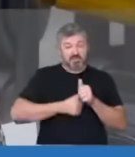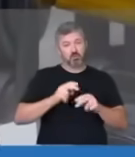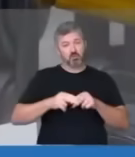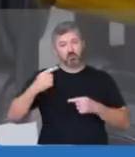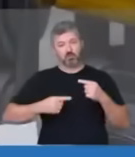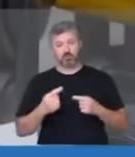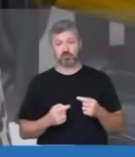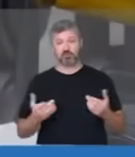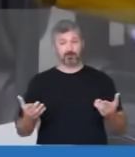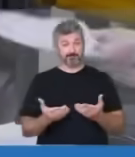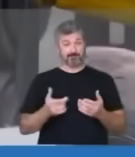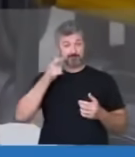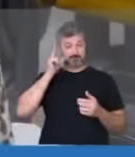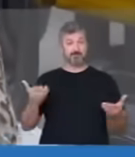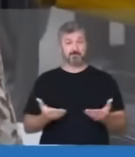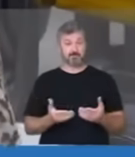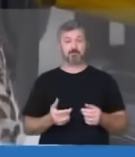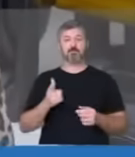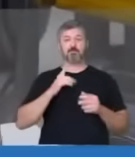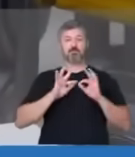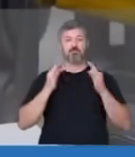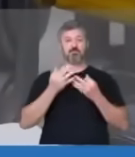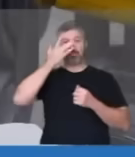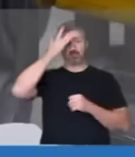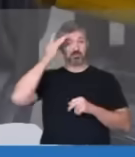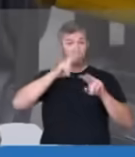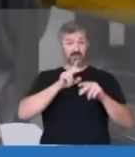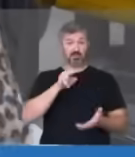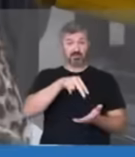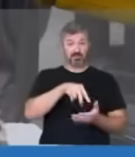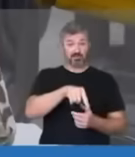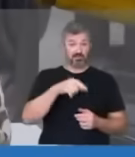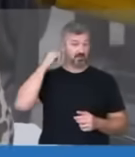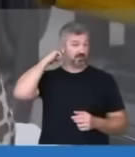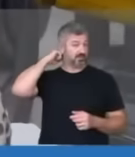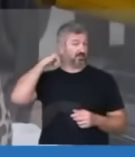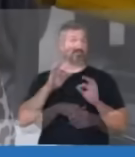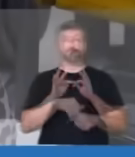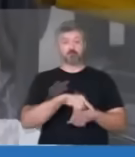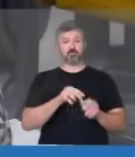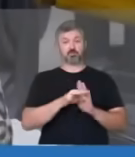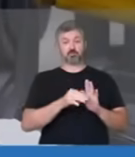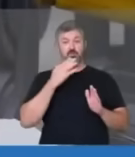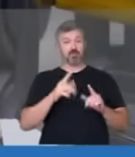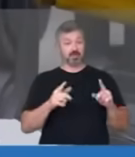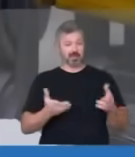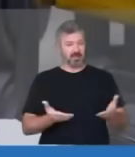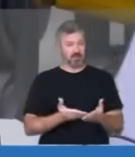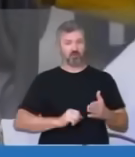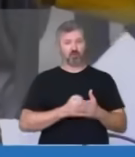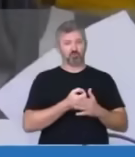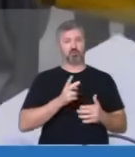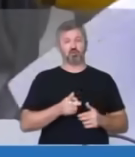políticos. E hoje, tanto ontem quanto hoje, nós tínhamos familiares de pessoas presas e até família do Clezão, que morreu. Agora, estamos em